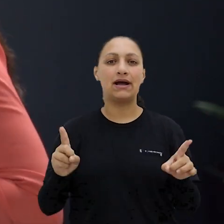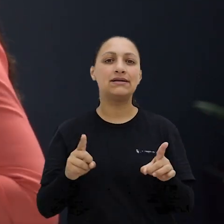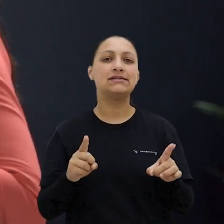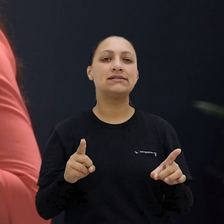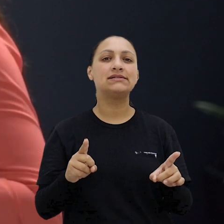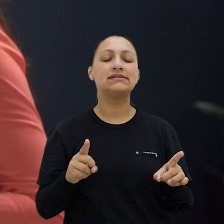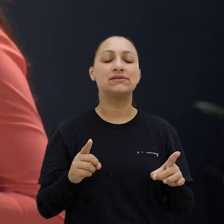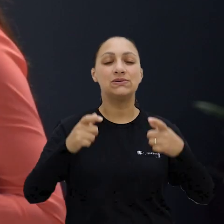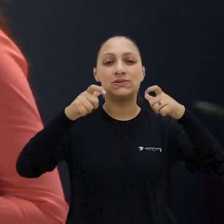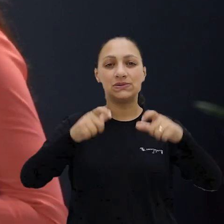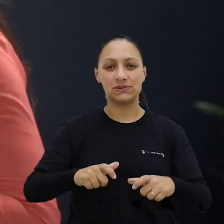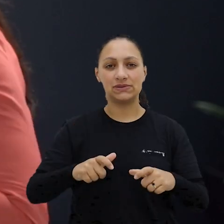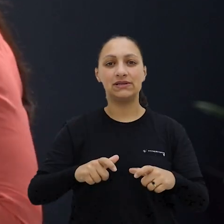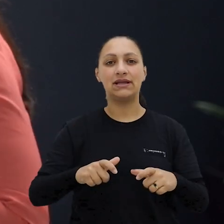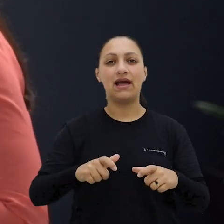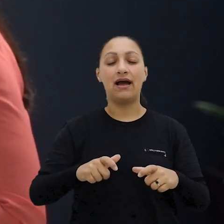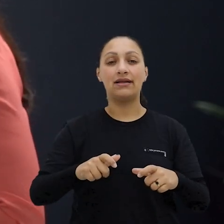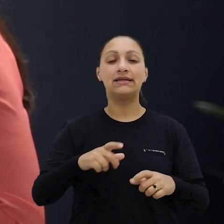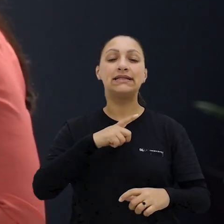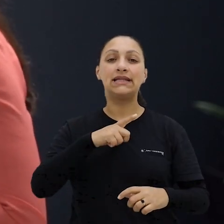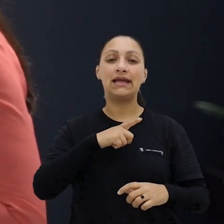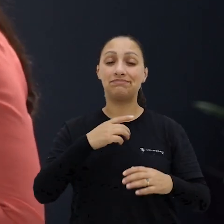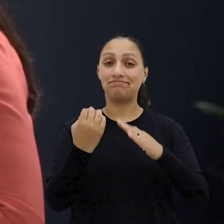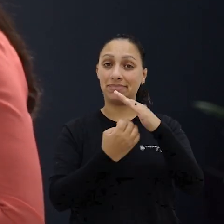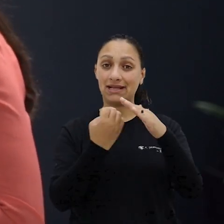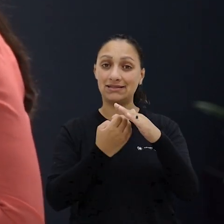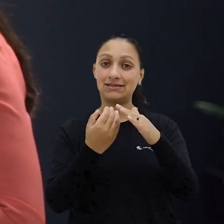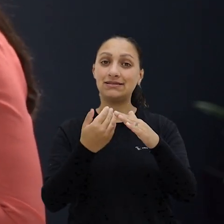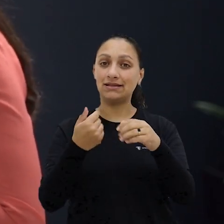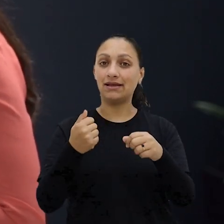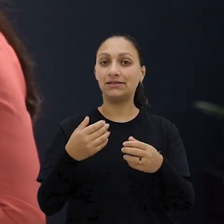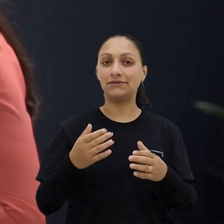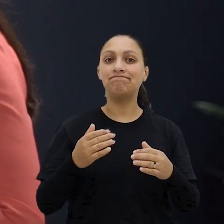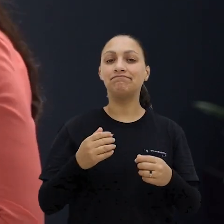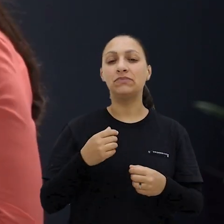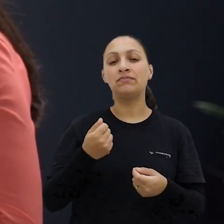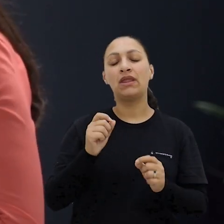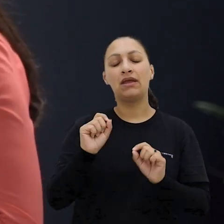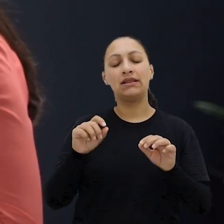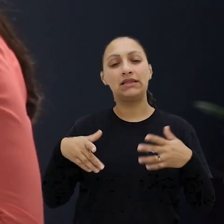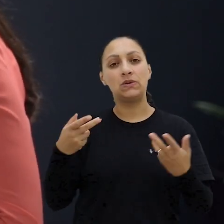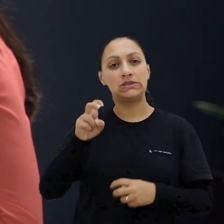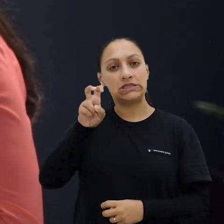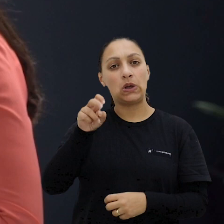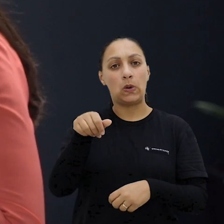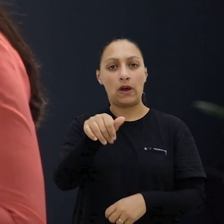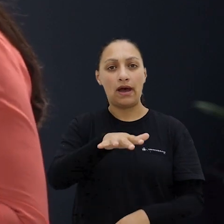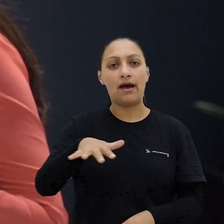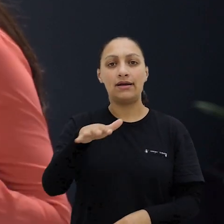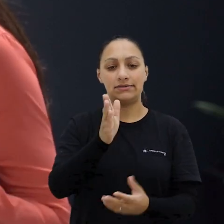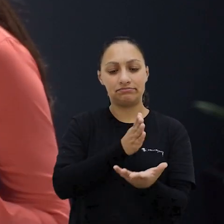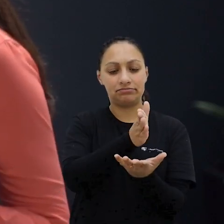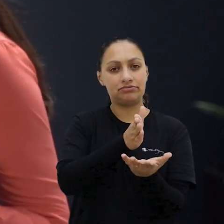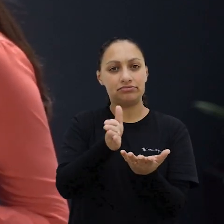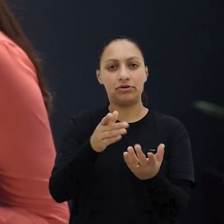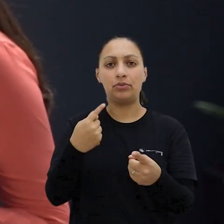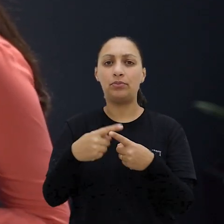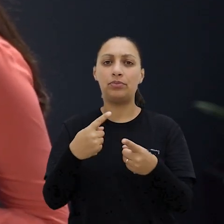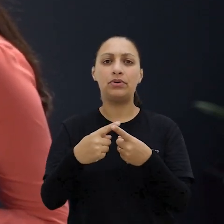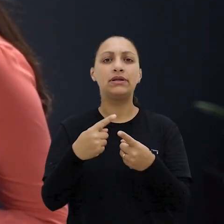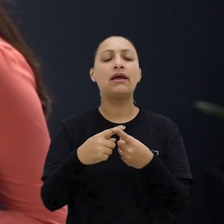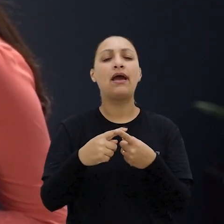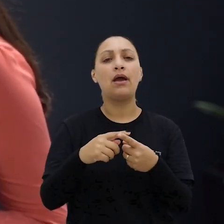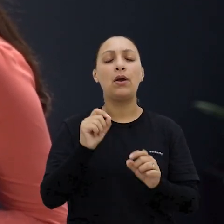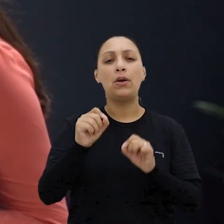gente... Então, é um lugar que abriga empresas em 5 grandes áreas e a gente escolheu essas 5 grandes áreas porque são áreas